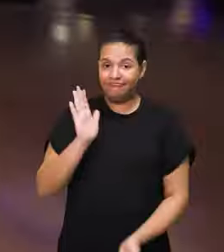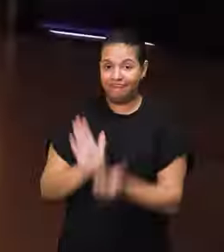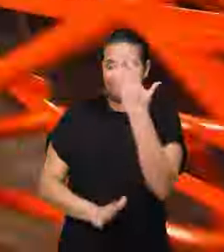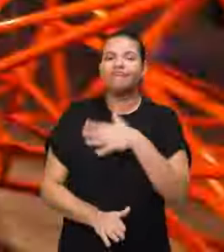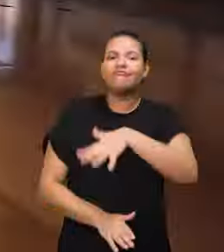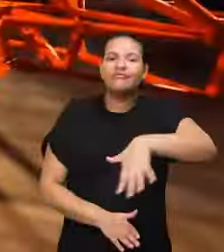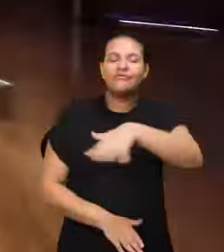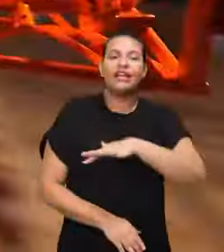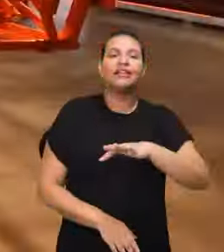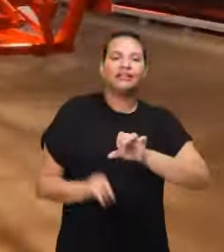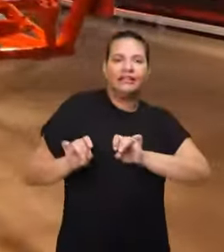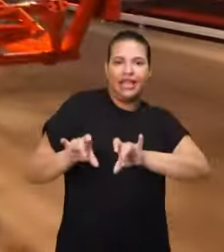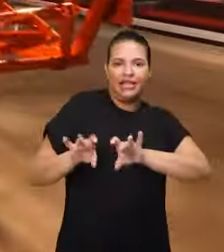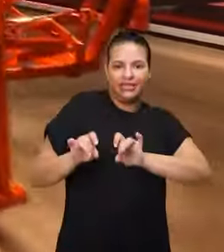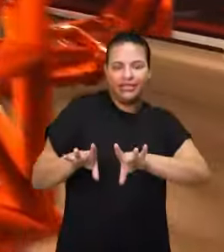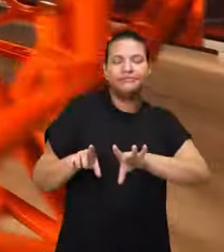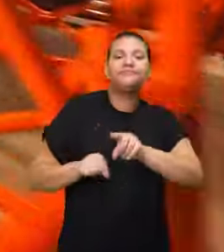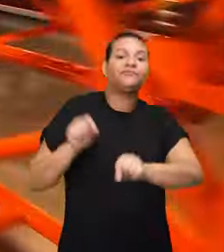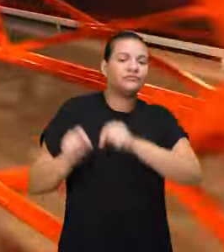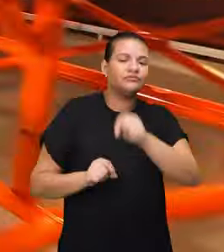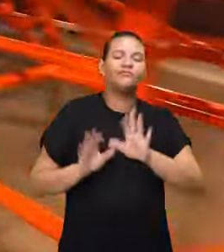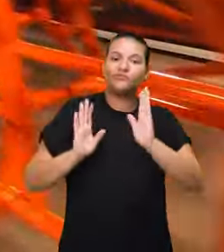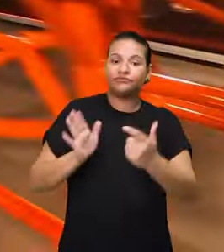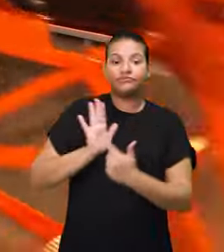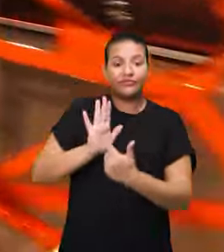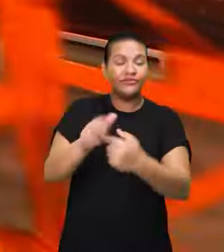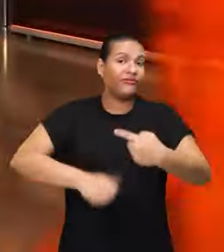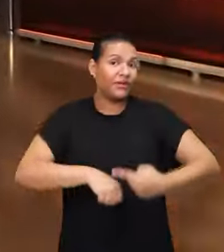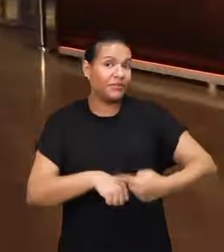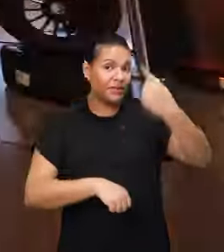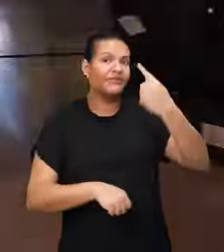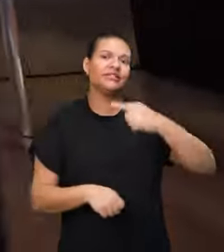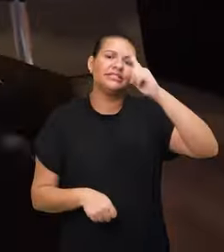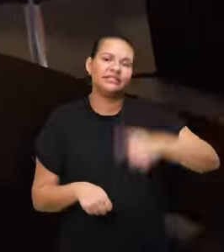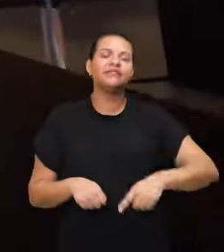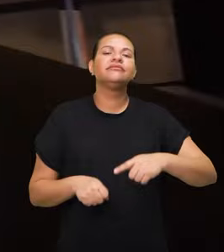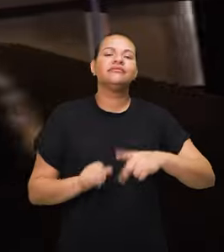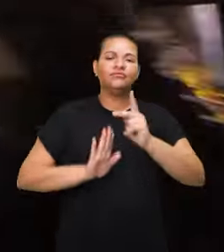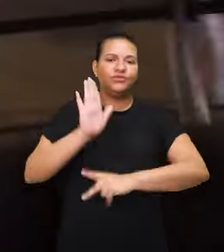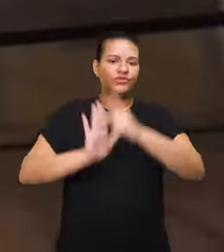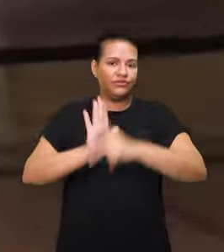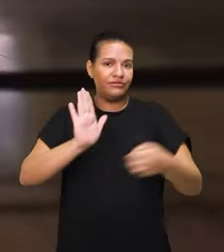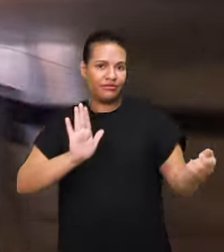tá fazendo uma clínica técnica onde a gente mostrou pela primeira vez o projeto